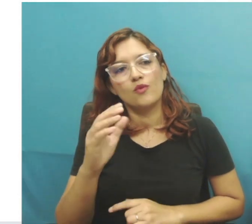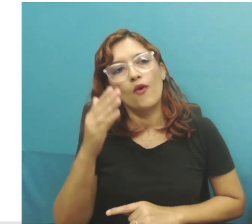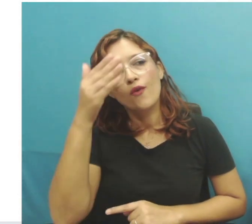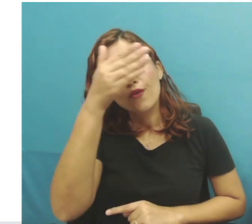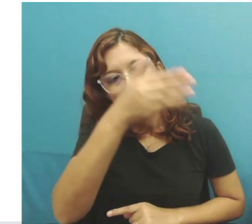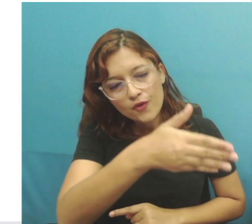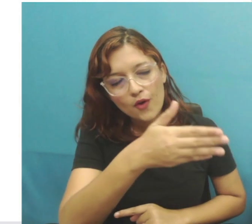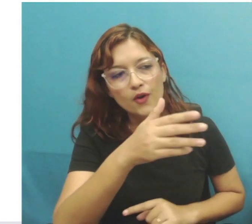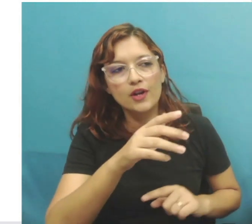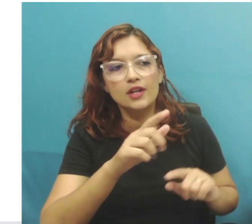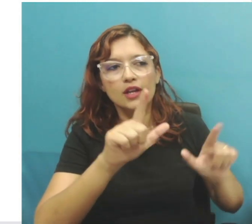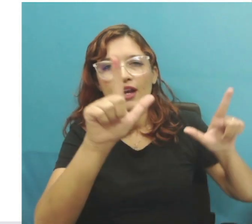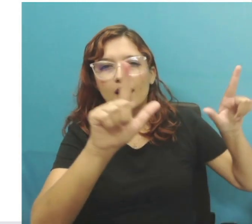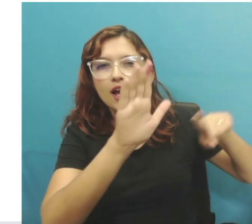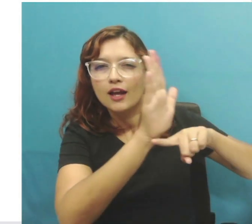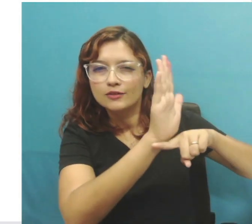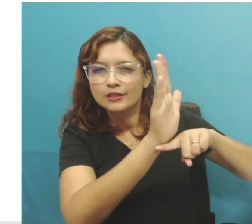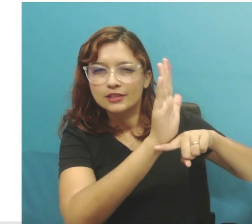João